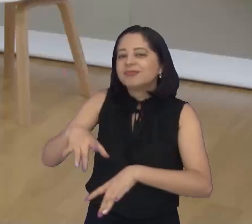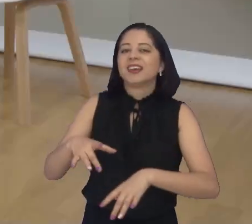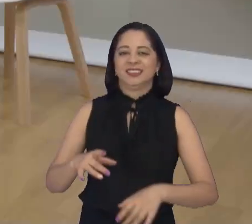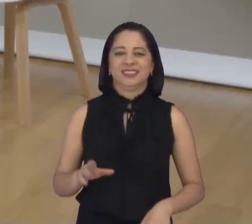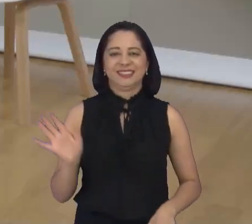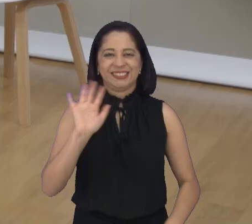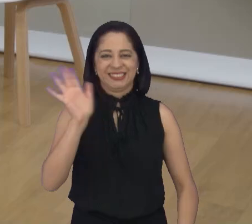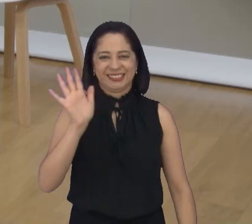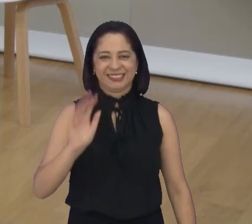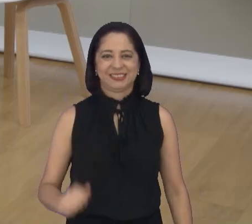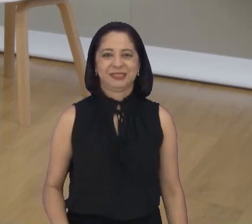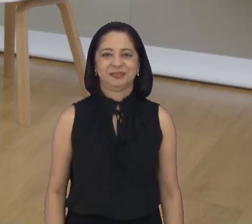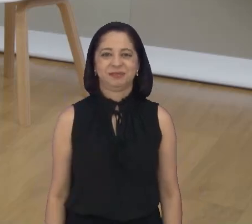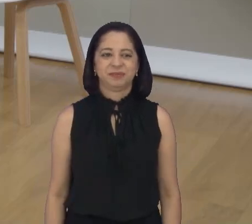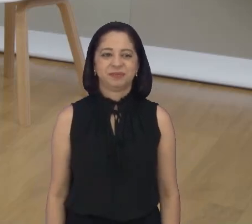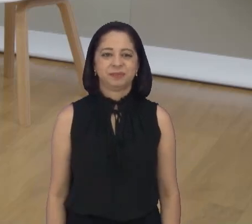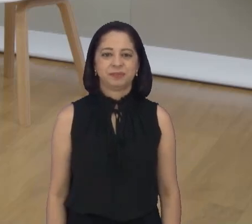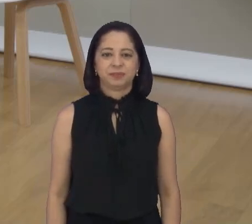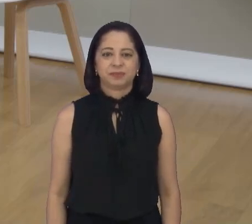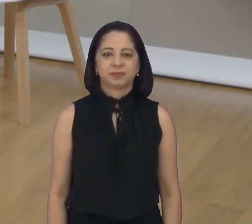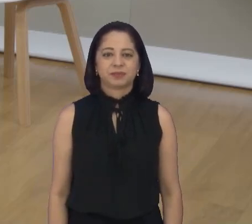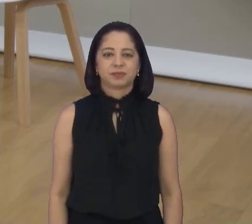Gi. Tchau, tchau.